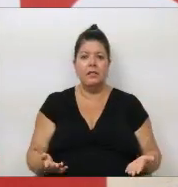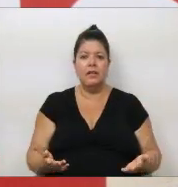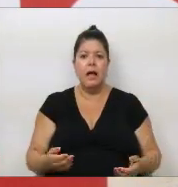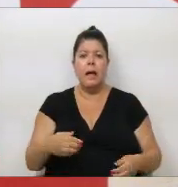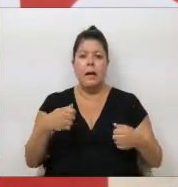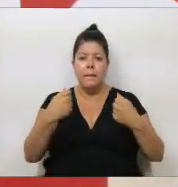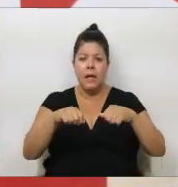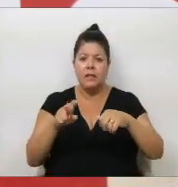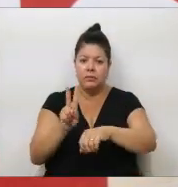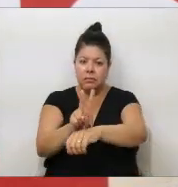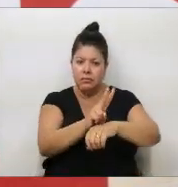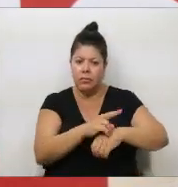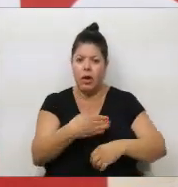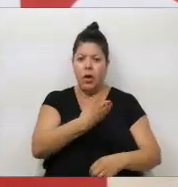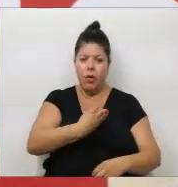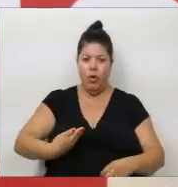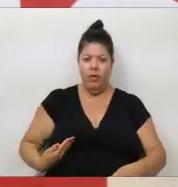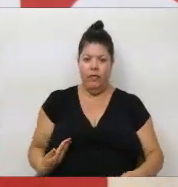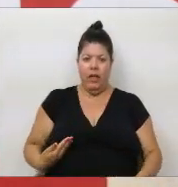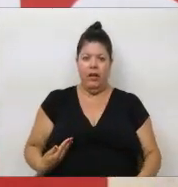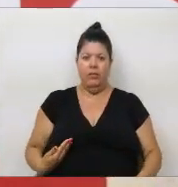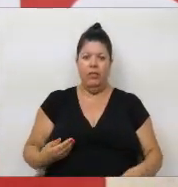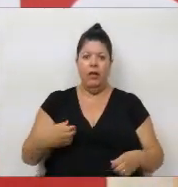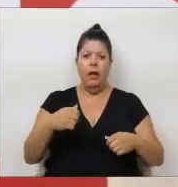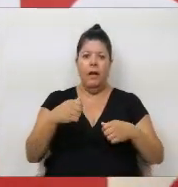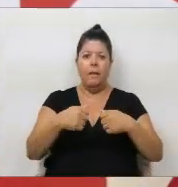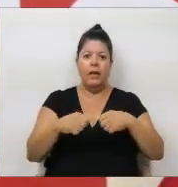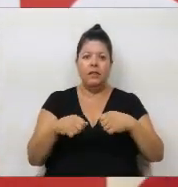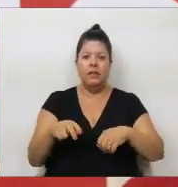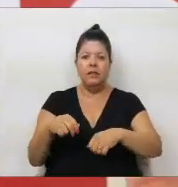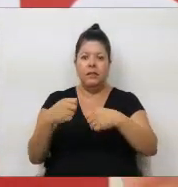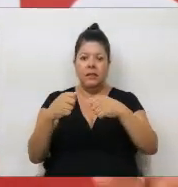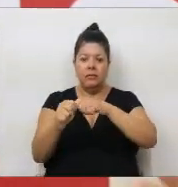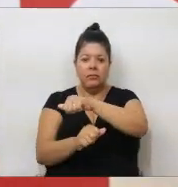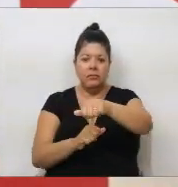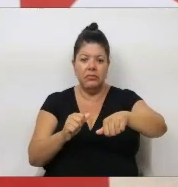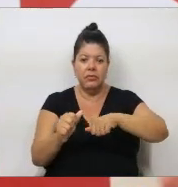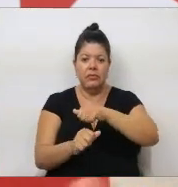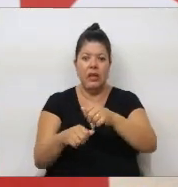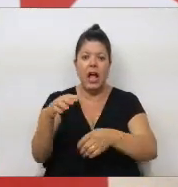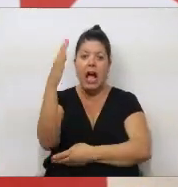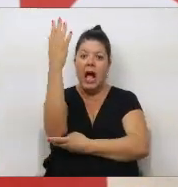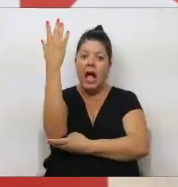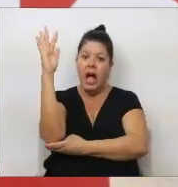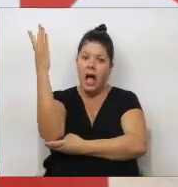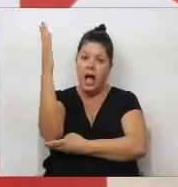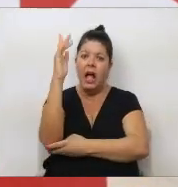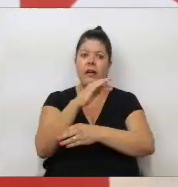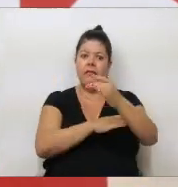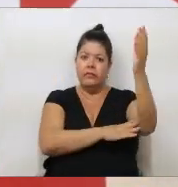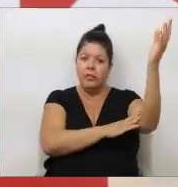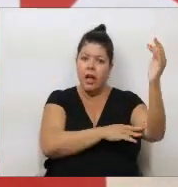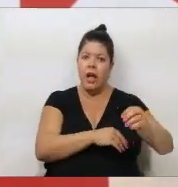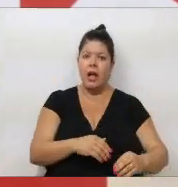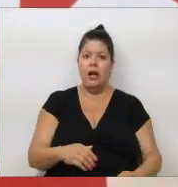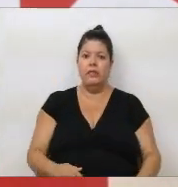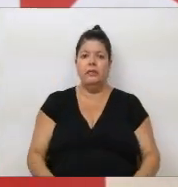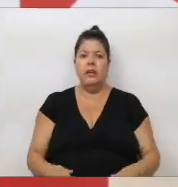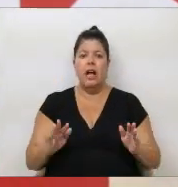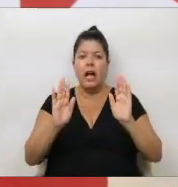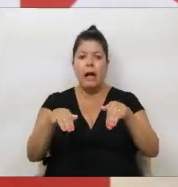governo e precisa transformar em parque essas áreas para que não haja mais possibilidade. Né? Então, nós entendemos